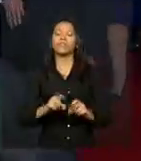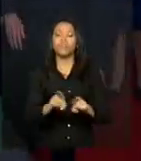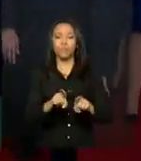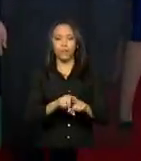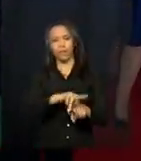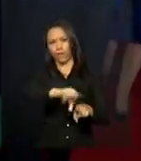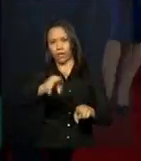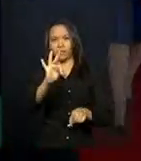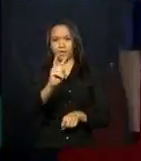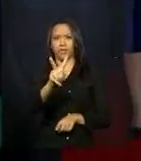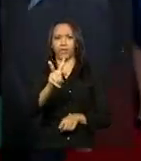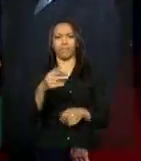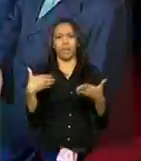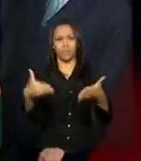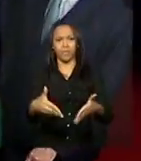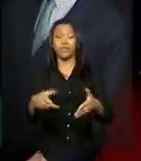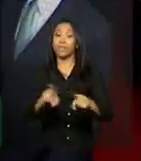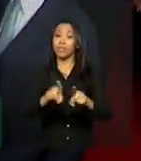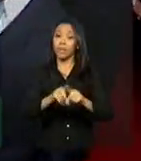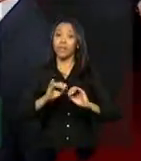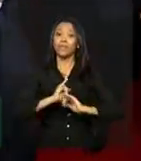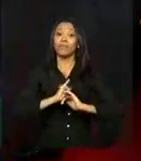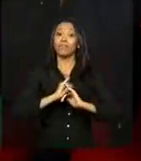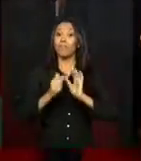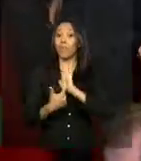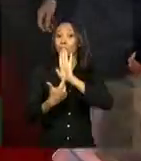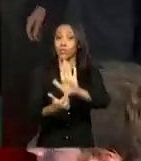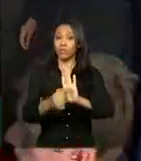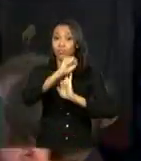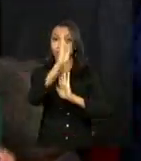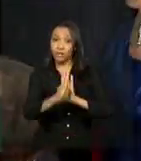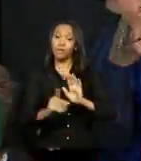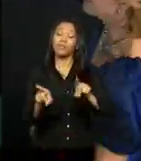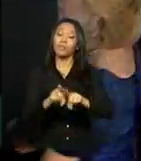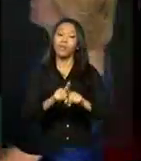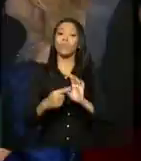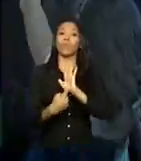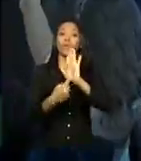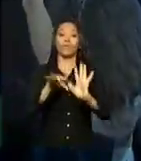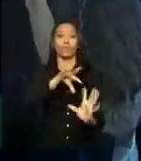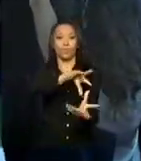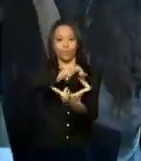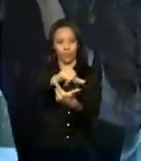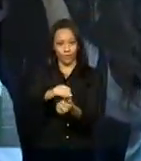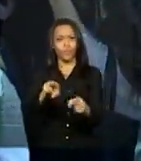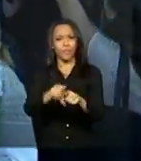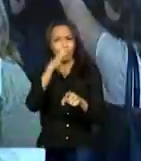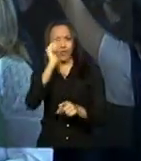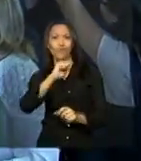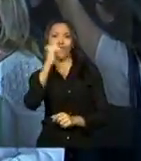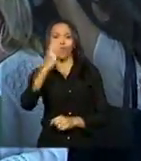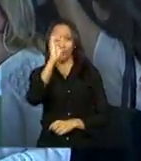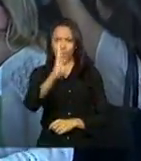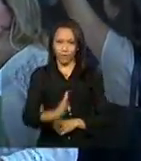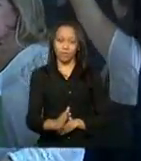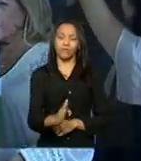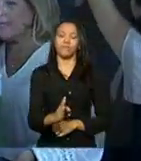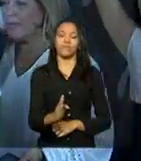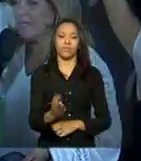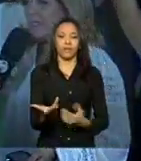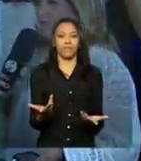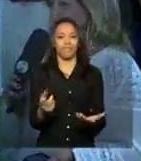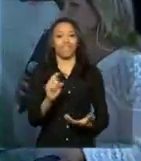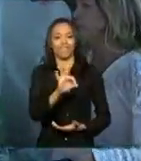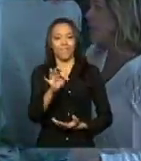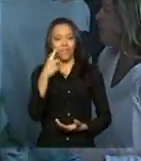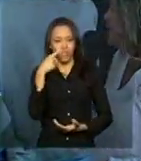participantes, para o Brasil e para o mundo, como já tivemos participação de internautas até do exterior aqui. Exatamente, Luciano,